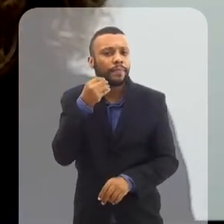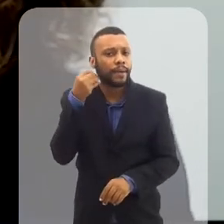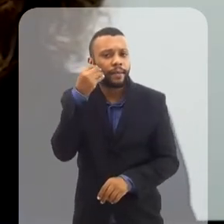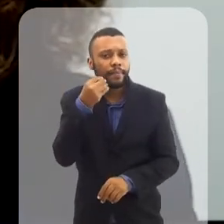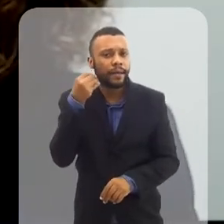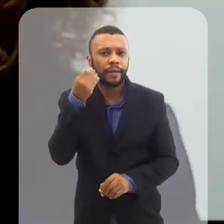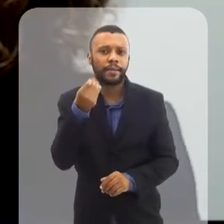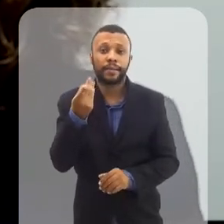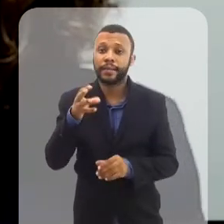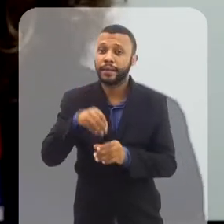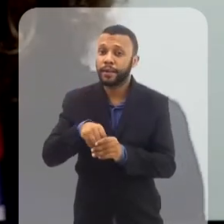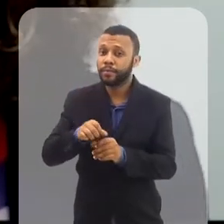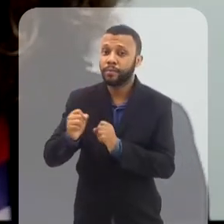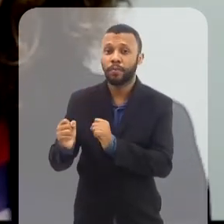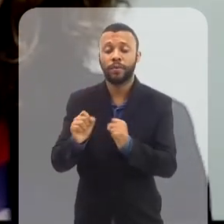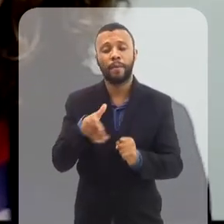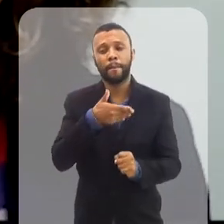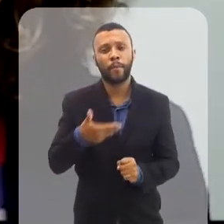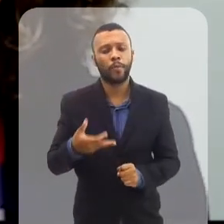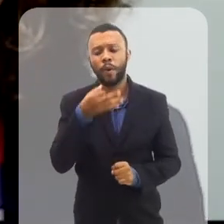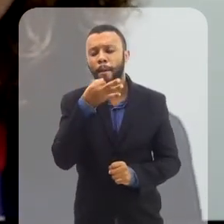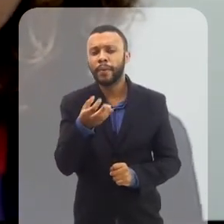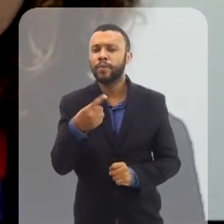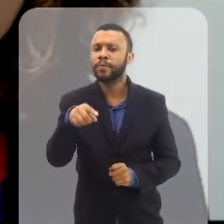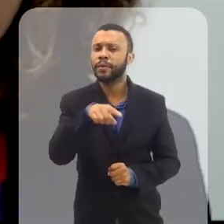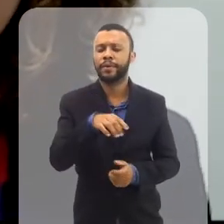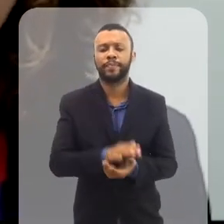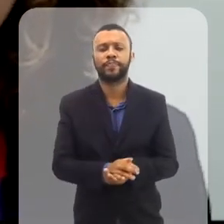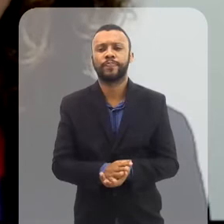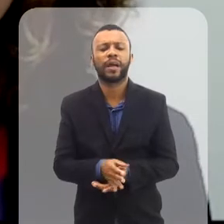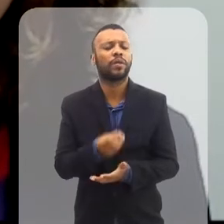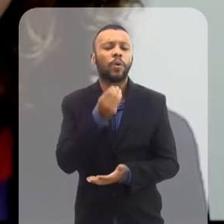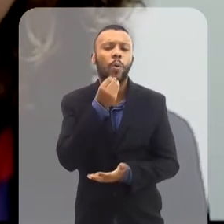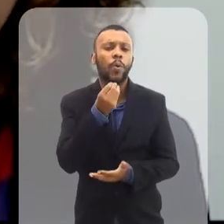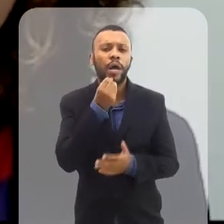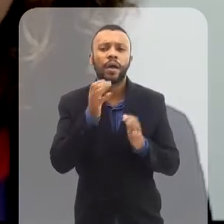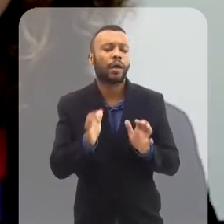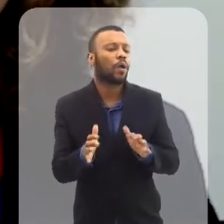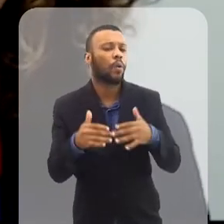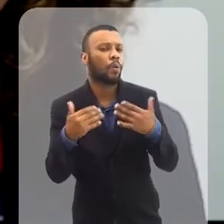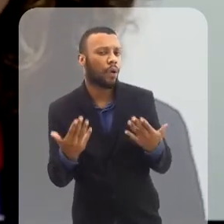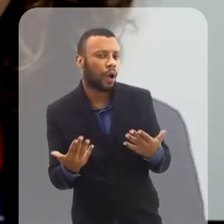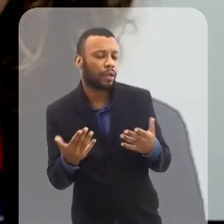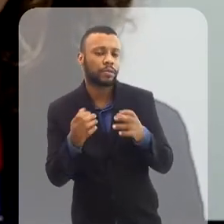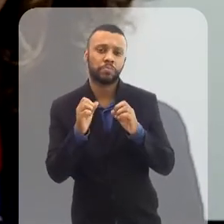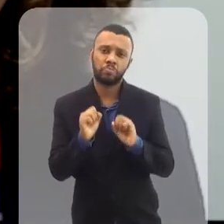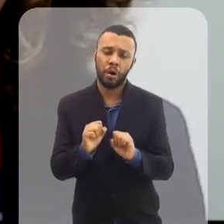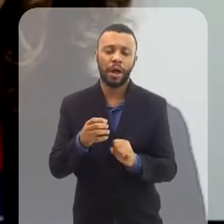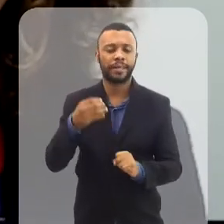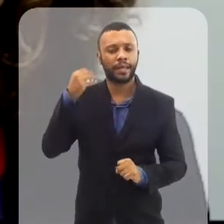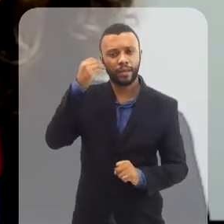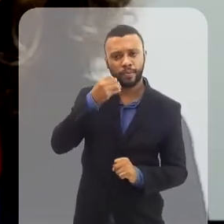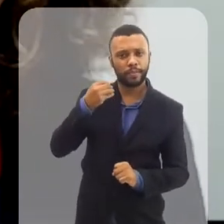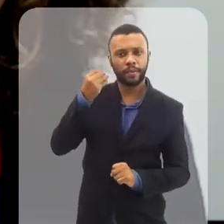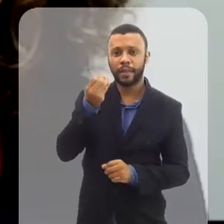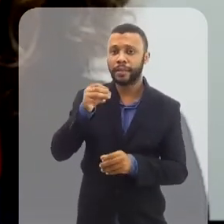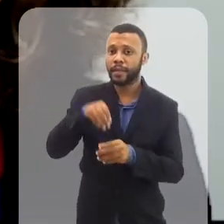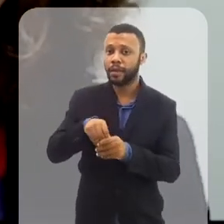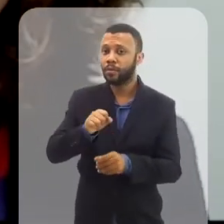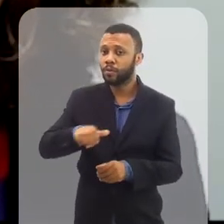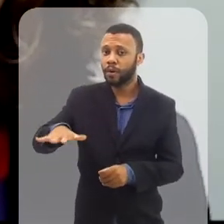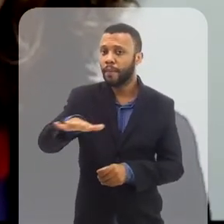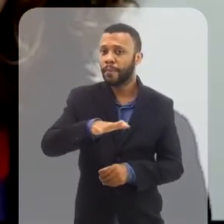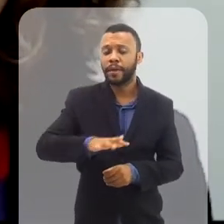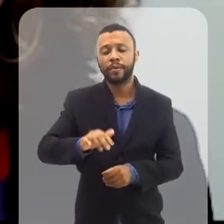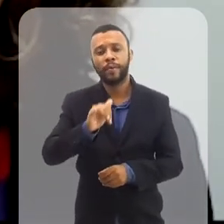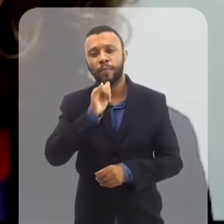da experimentação. Dentro do poder público, na opinião de vocês, quais são as oportunidades que podem ser experimentadas